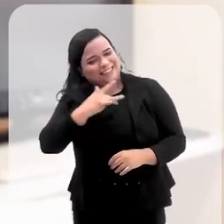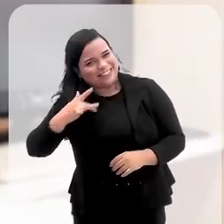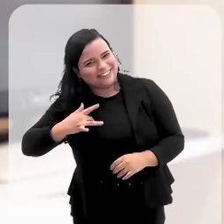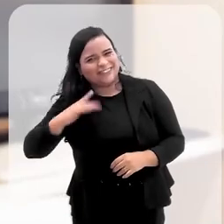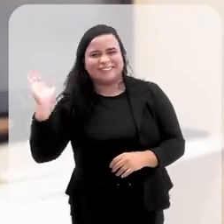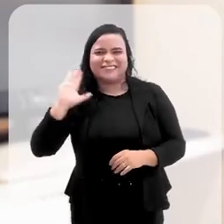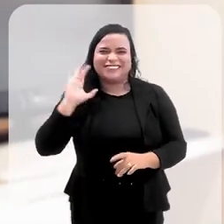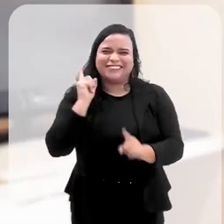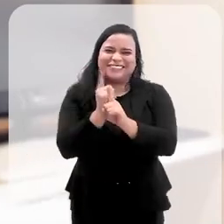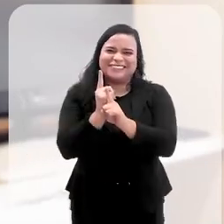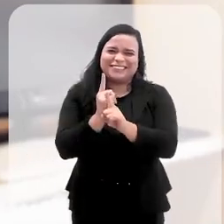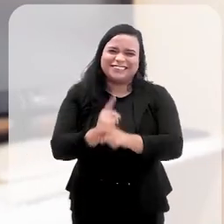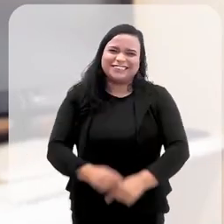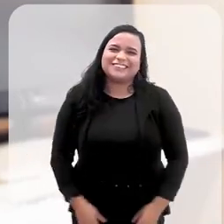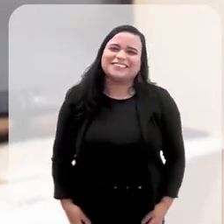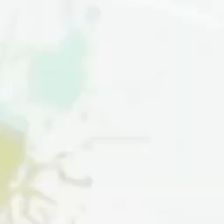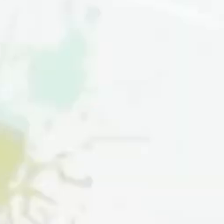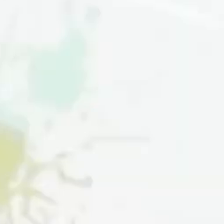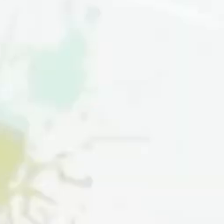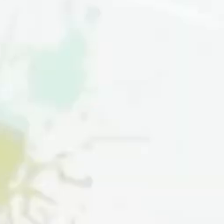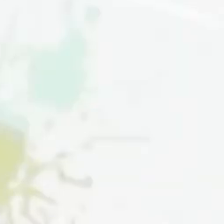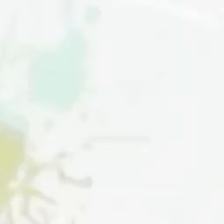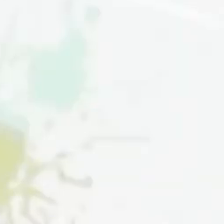saúde e até lá.